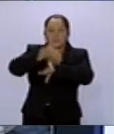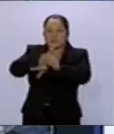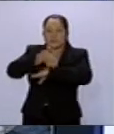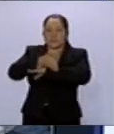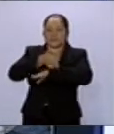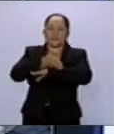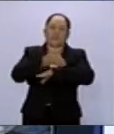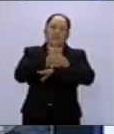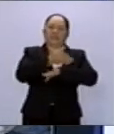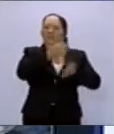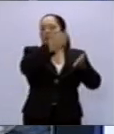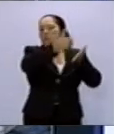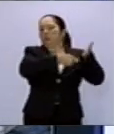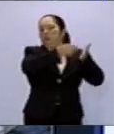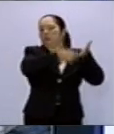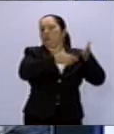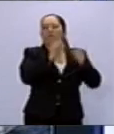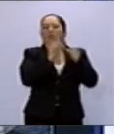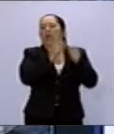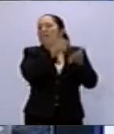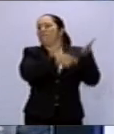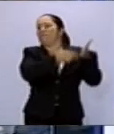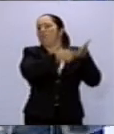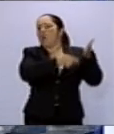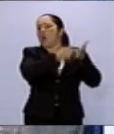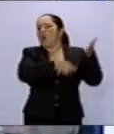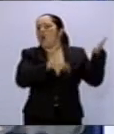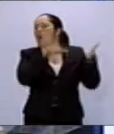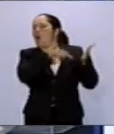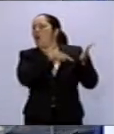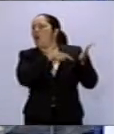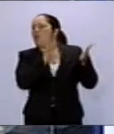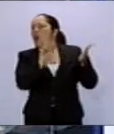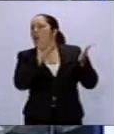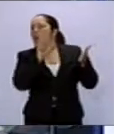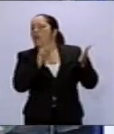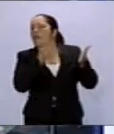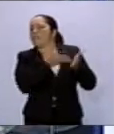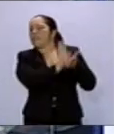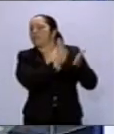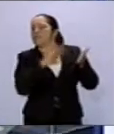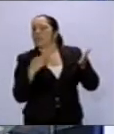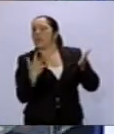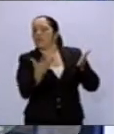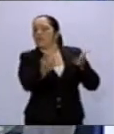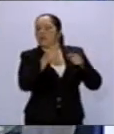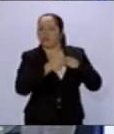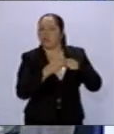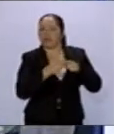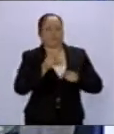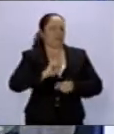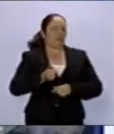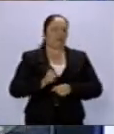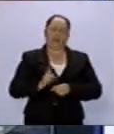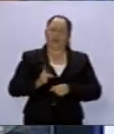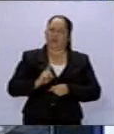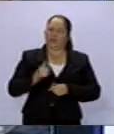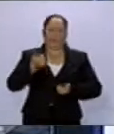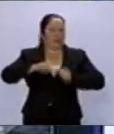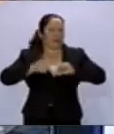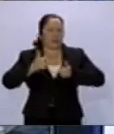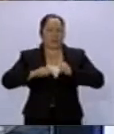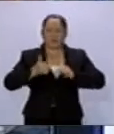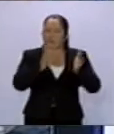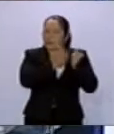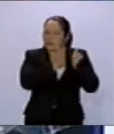exame que isso mostra que ele está desqualificado para atuar na atenção básica porque o mecanismo de aferição é totalmente diferente e o